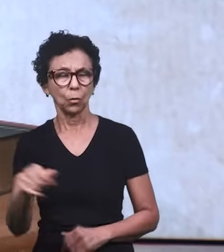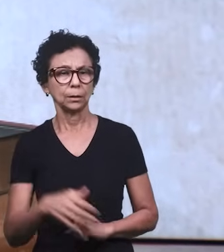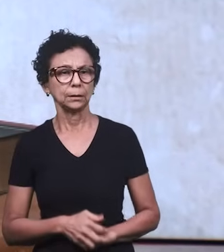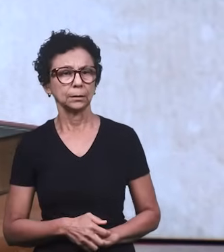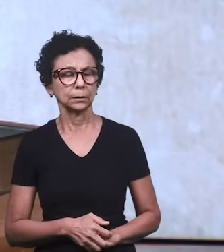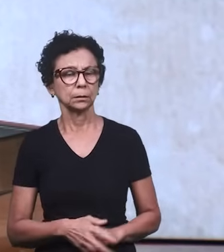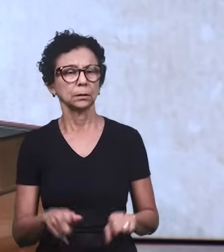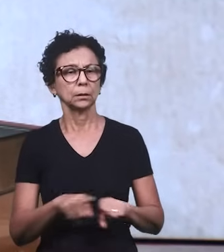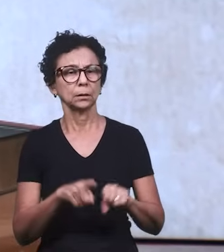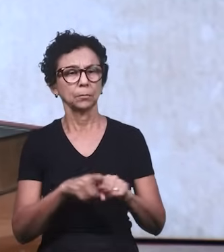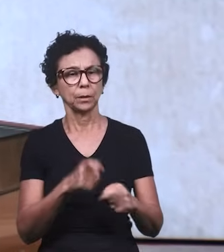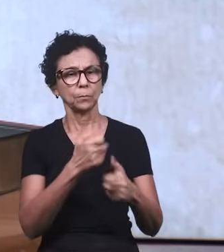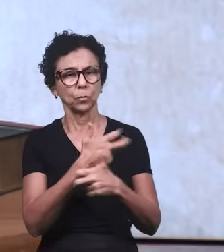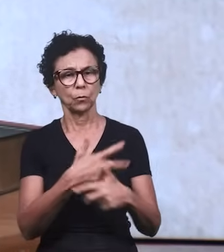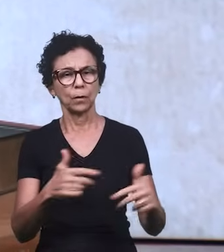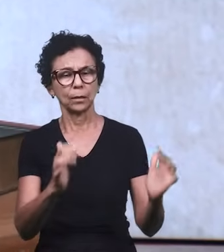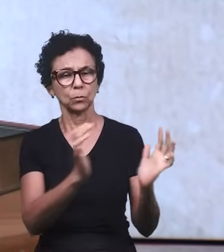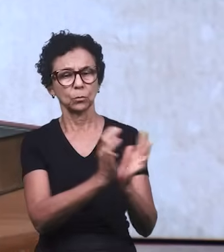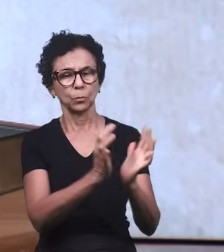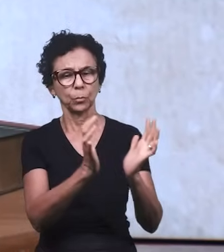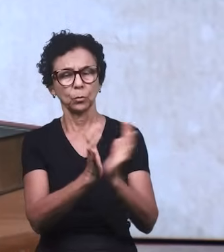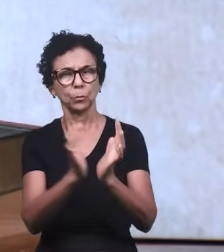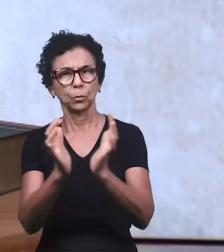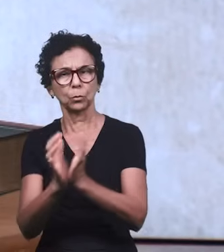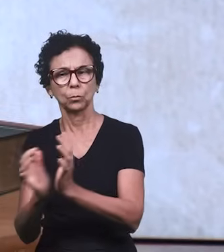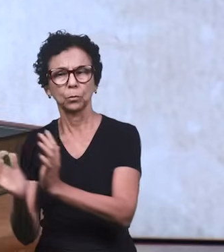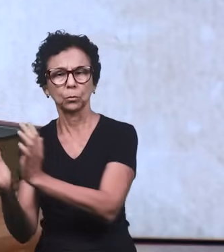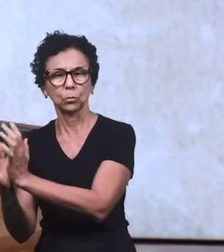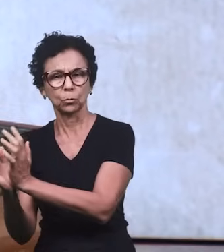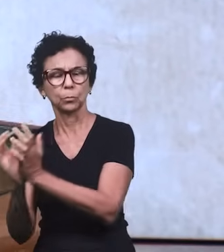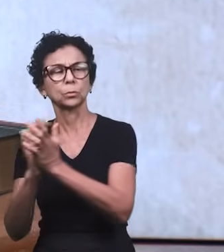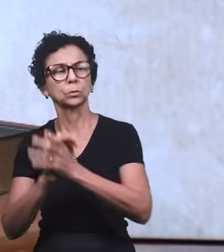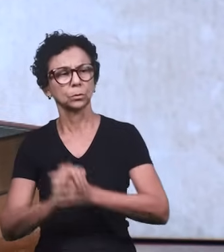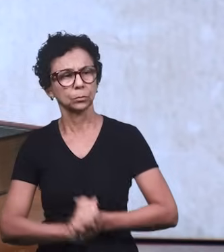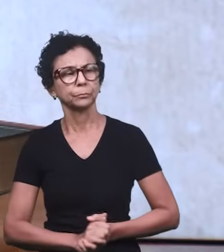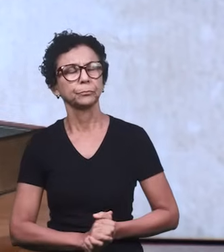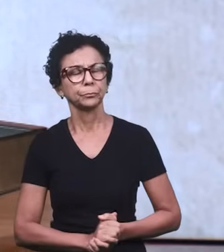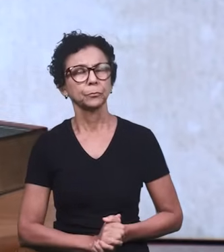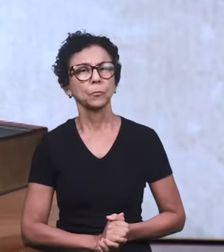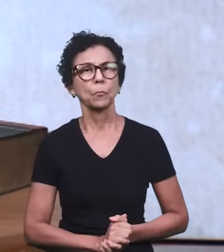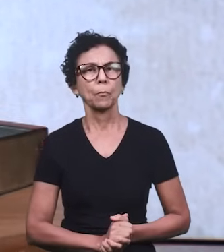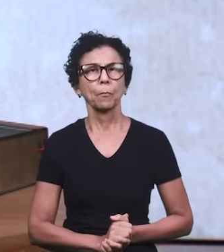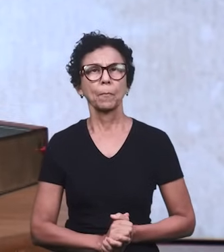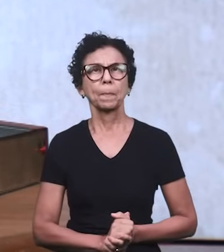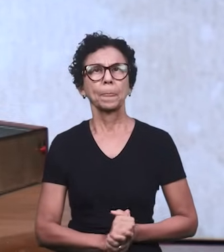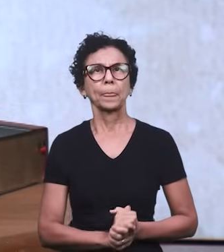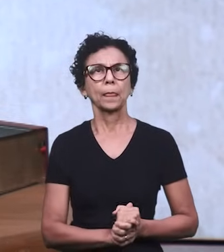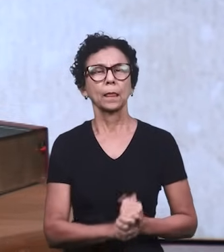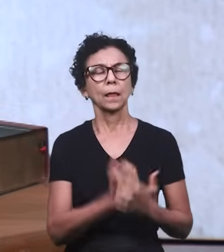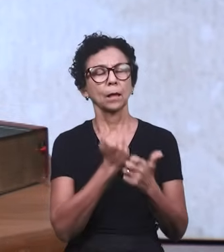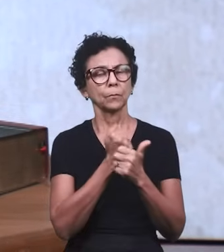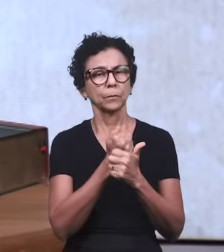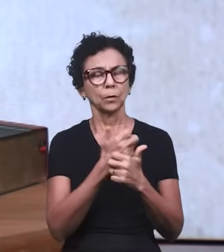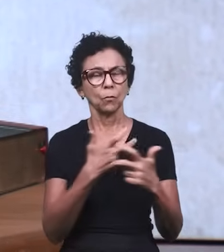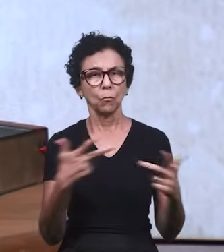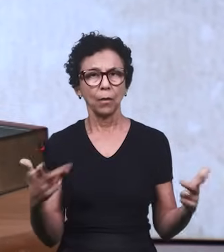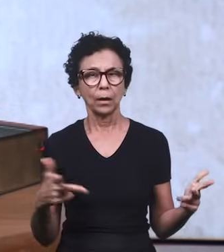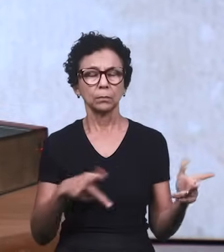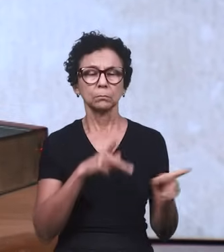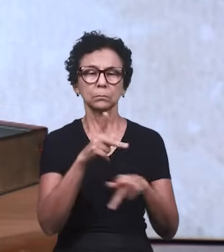eteu e o fereu e os refains e o amorreu e o cananeu e o